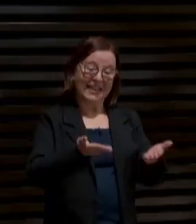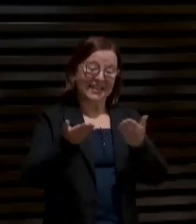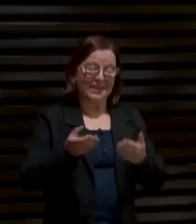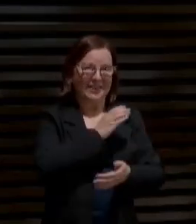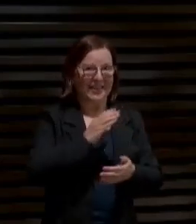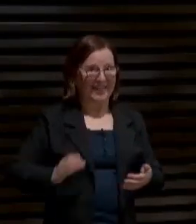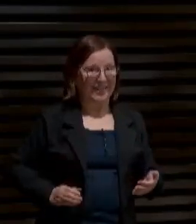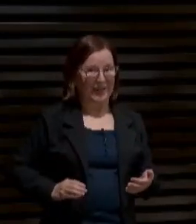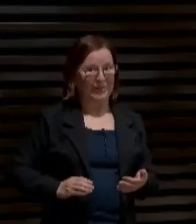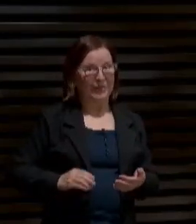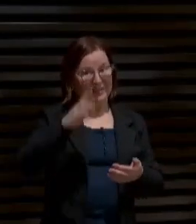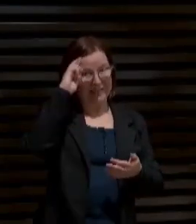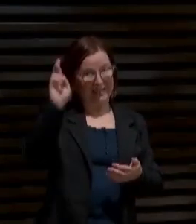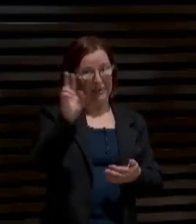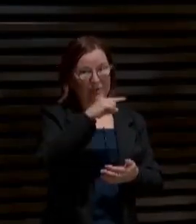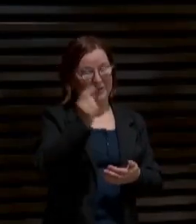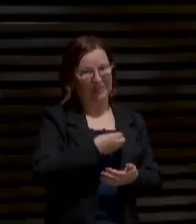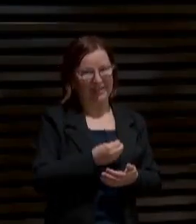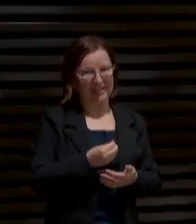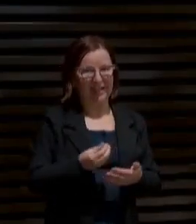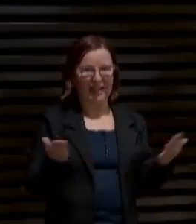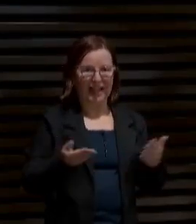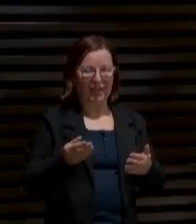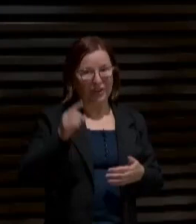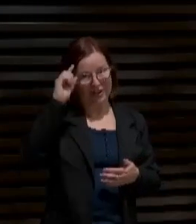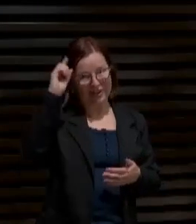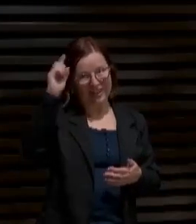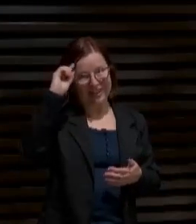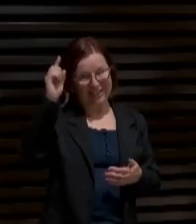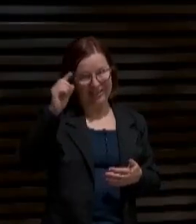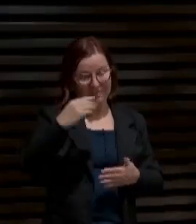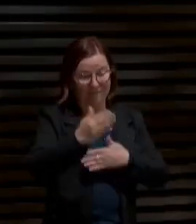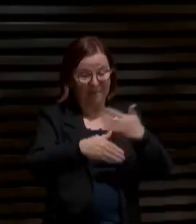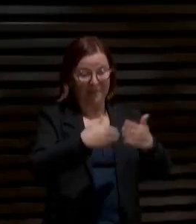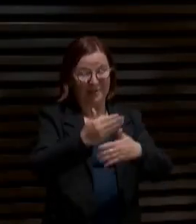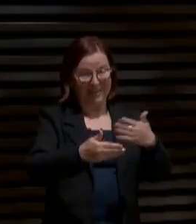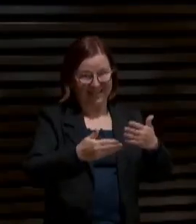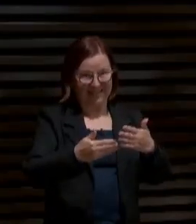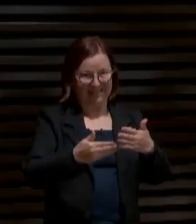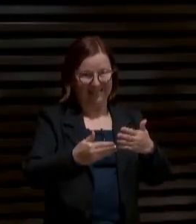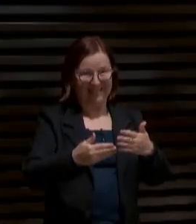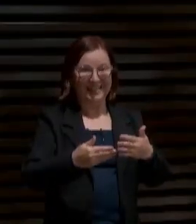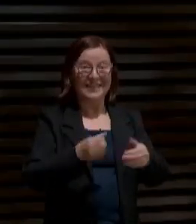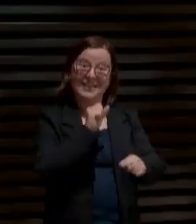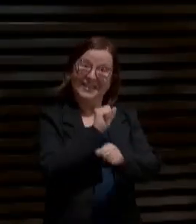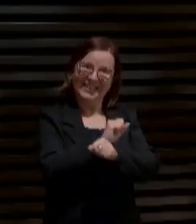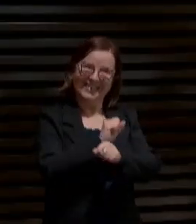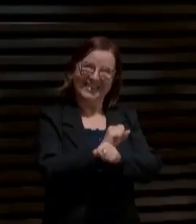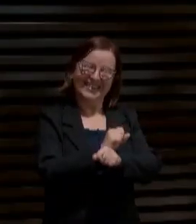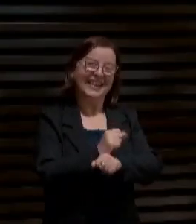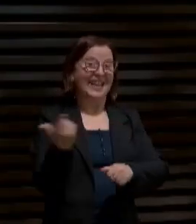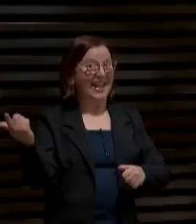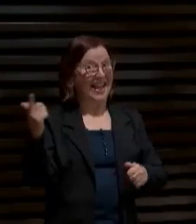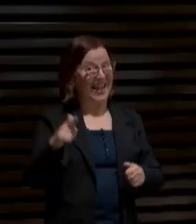agora nós vamos ser tratados diariamente nesse processo e vamos aguardar a vinda do Senhor onde nós vamos receber